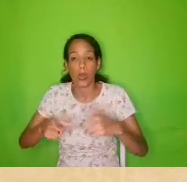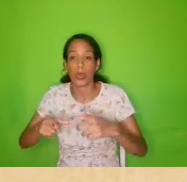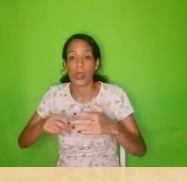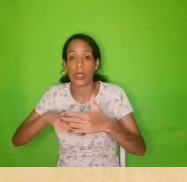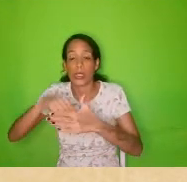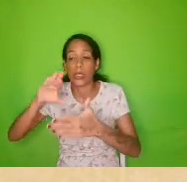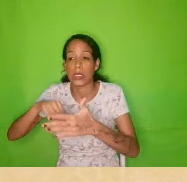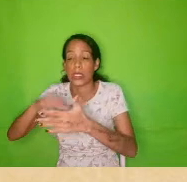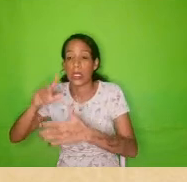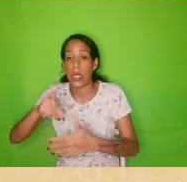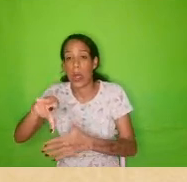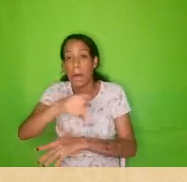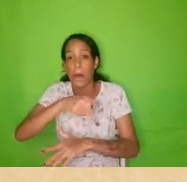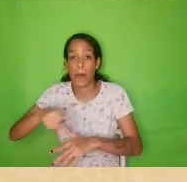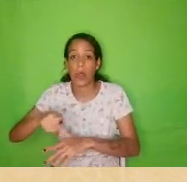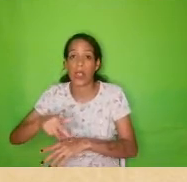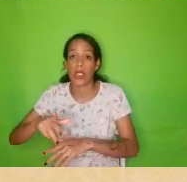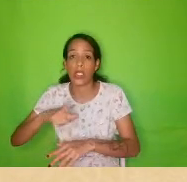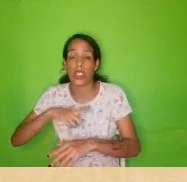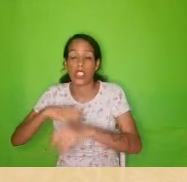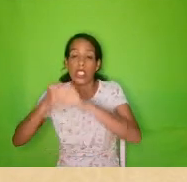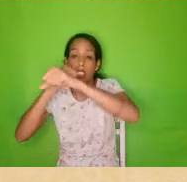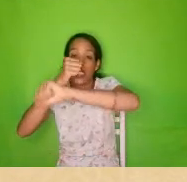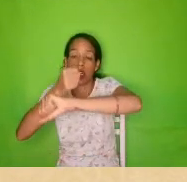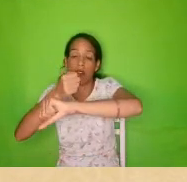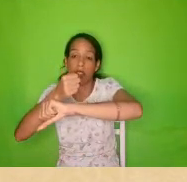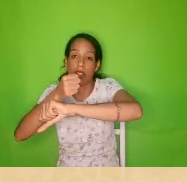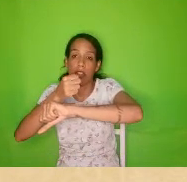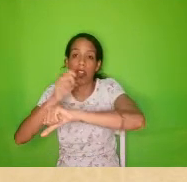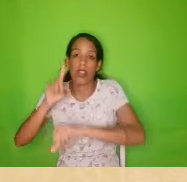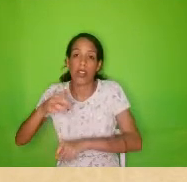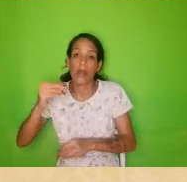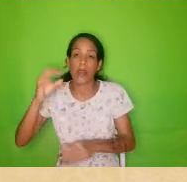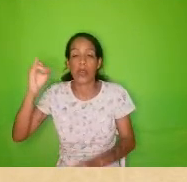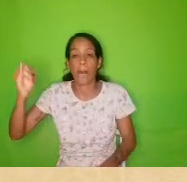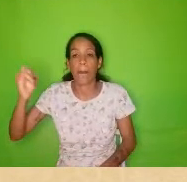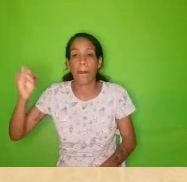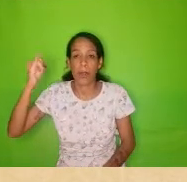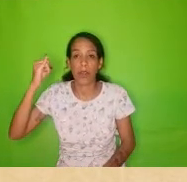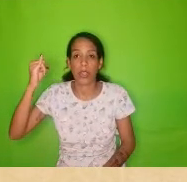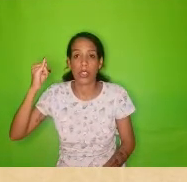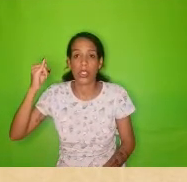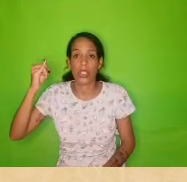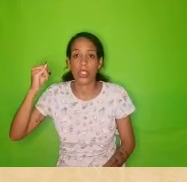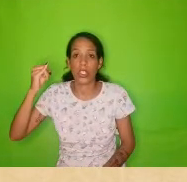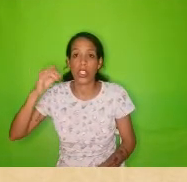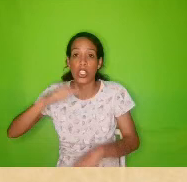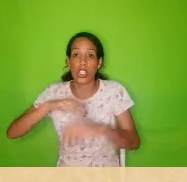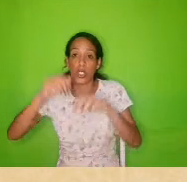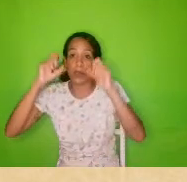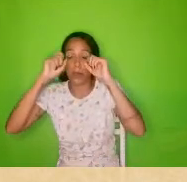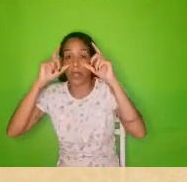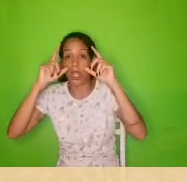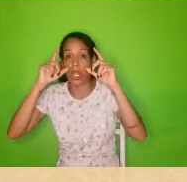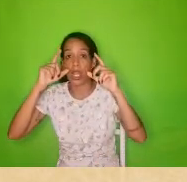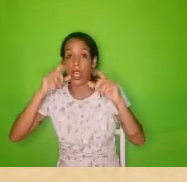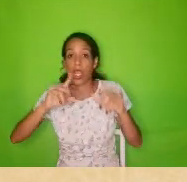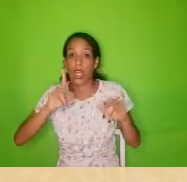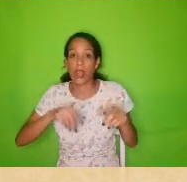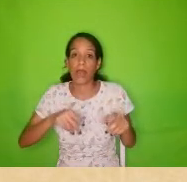populações na condição de escravizados. Então, isso é muito importante chamar atenção para esse aspecto.